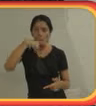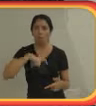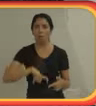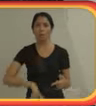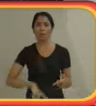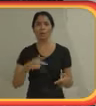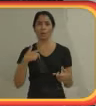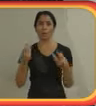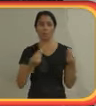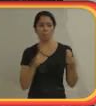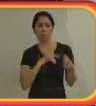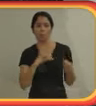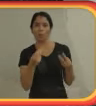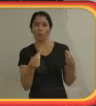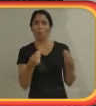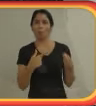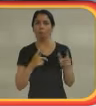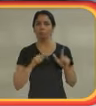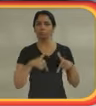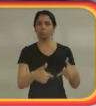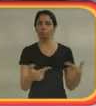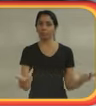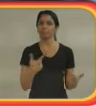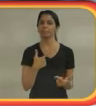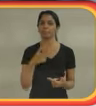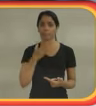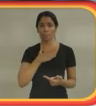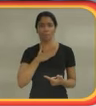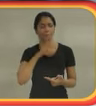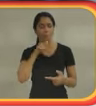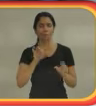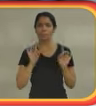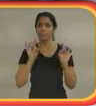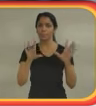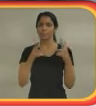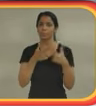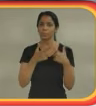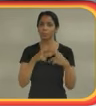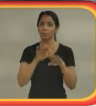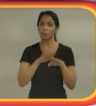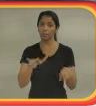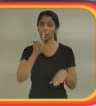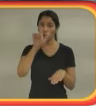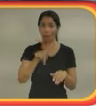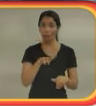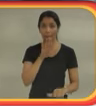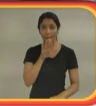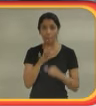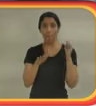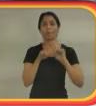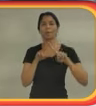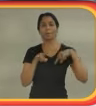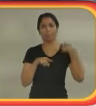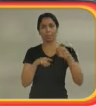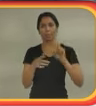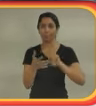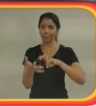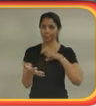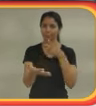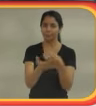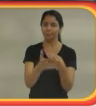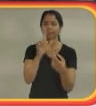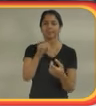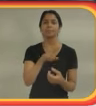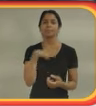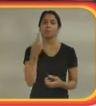porque eu não conhecia o meu corpo em relação a isso. Então, para mim, assim, foi muito especial, porque assim, foi a primeira vez depois do acidente mesmo,